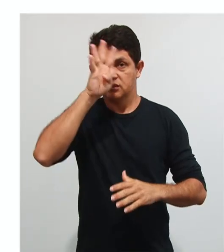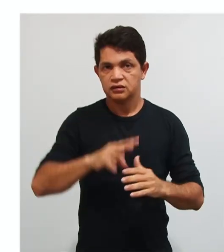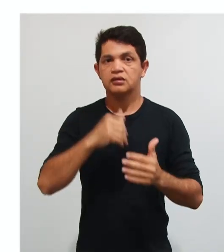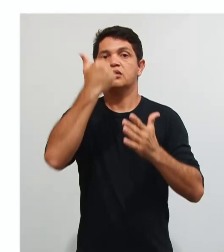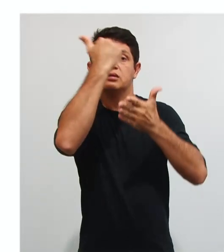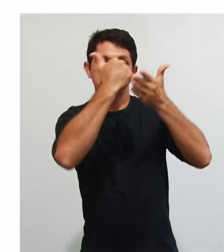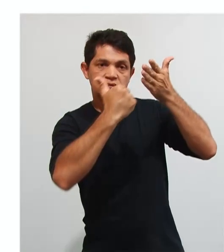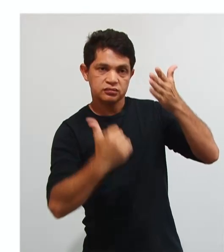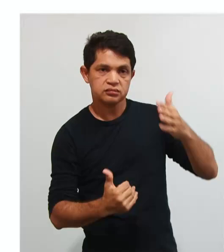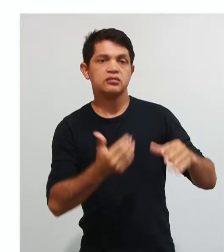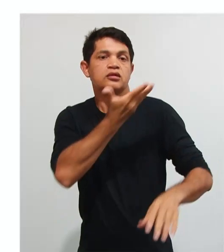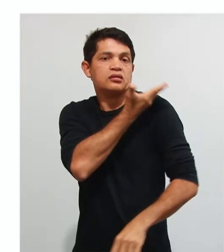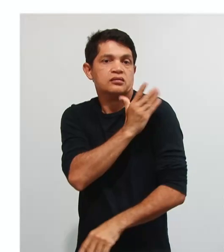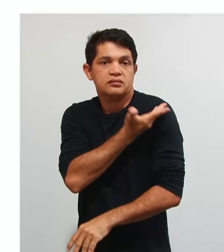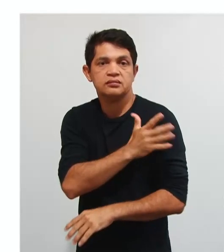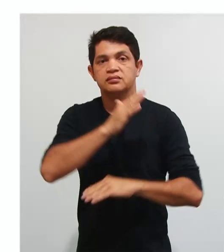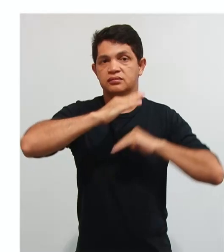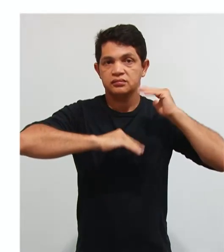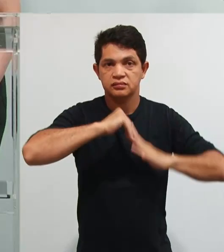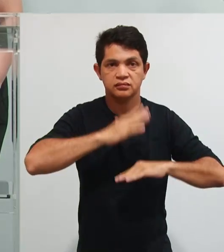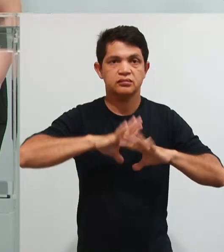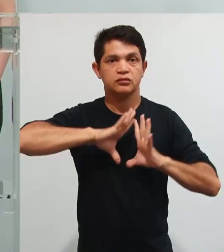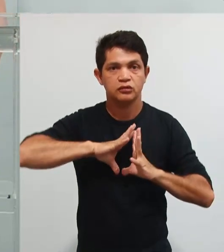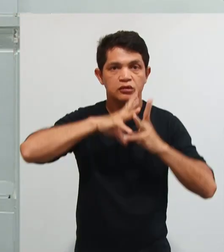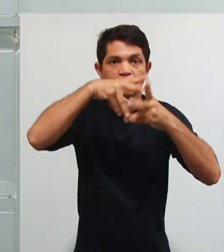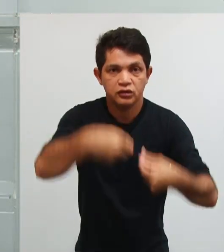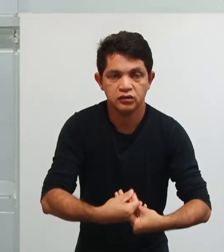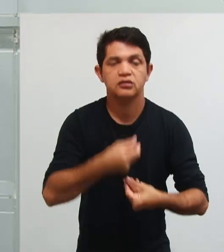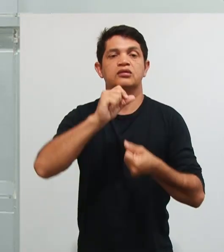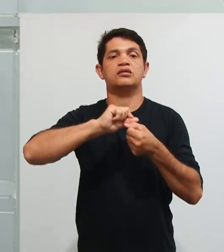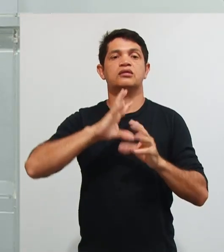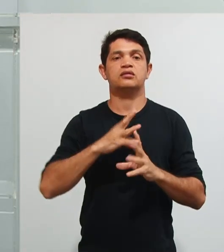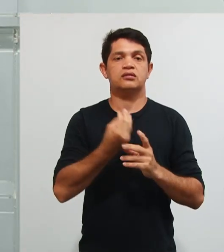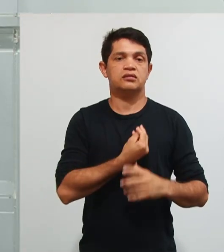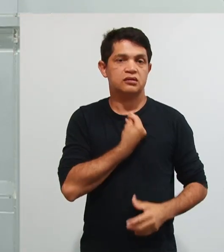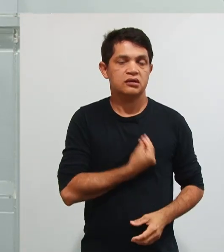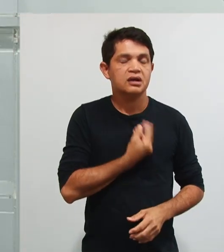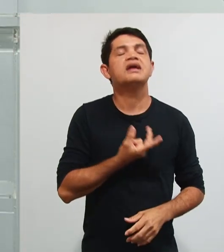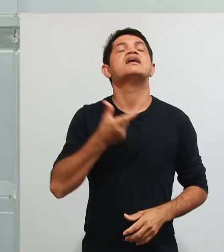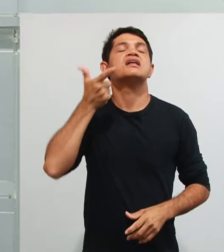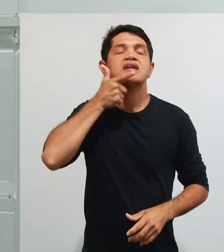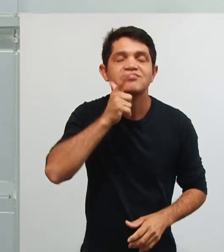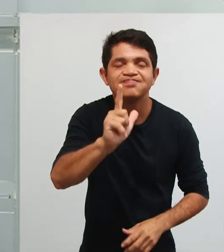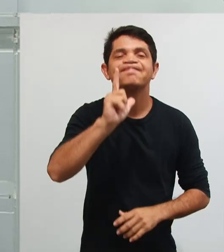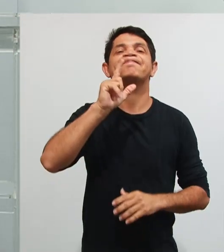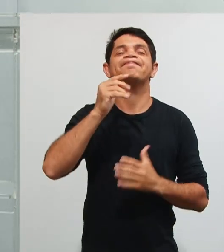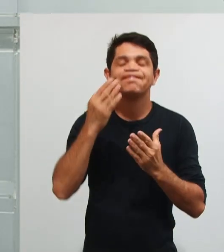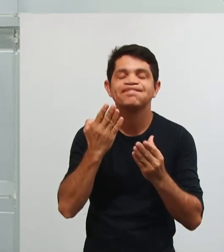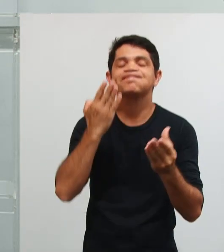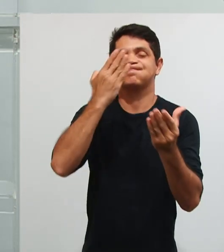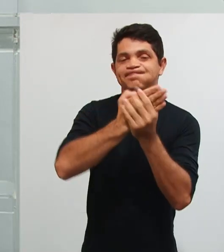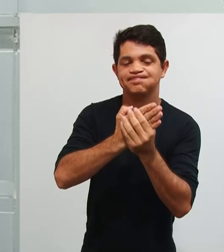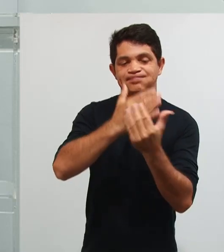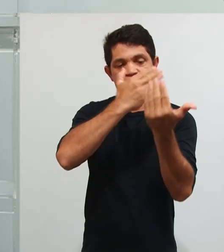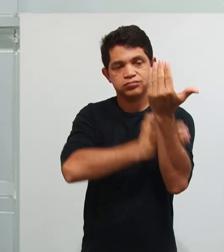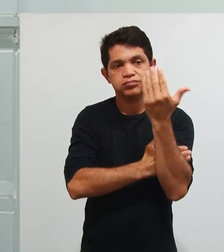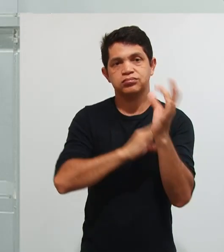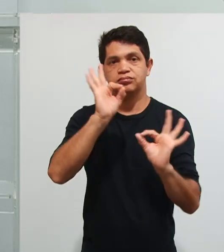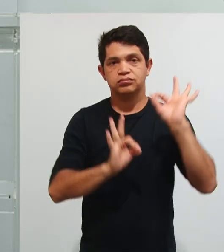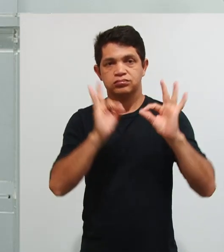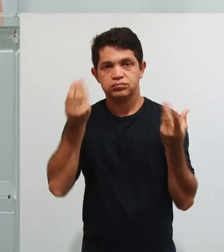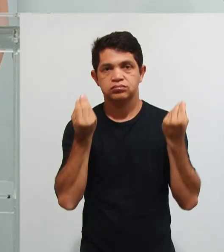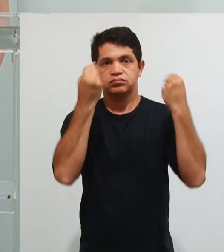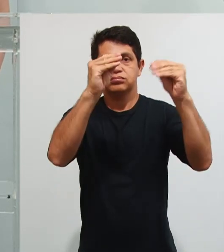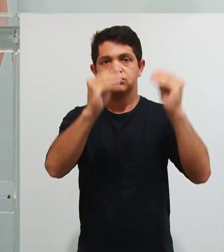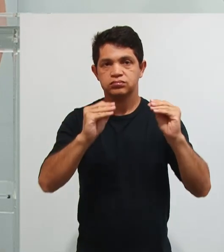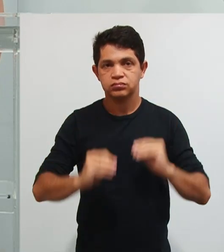delas. O PDCA está para que eu consiga, dentro de um processo lógico,